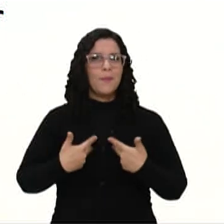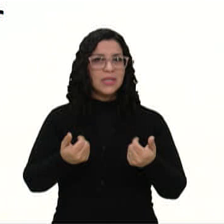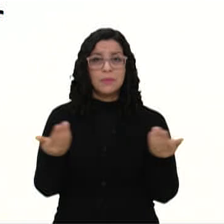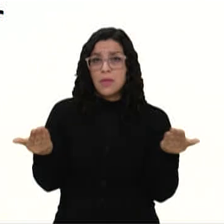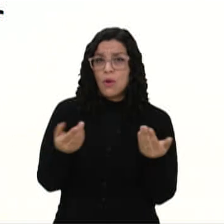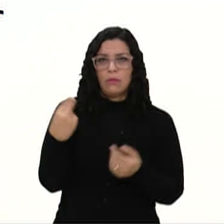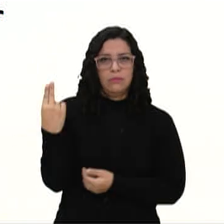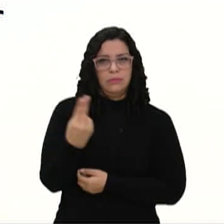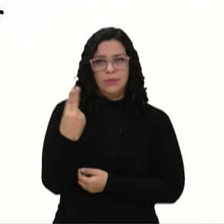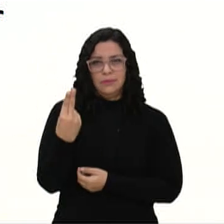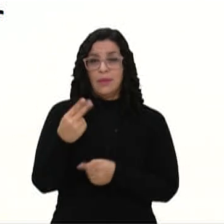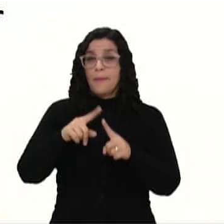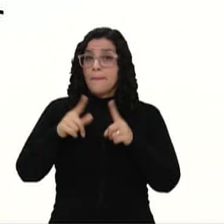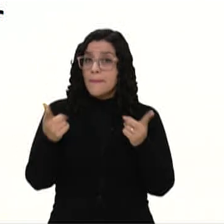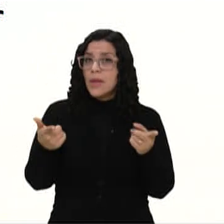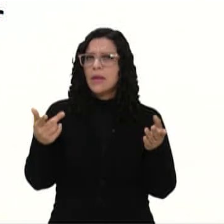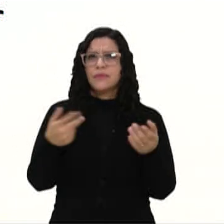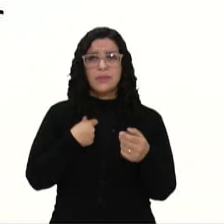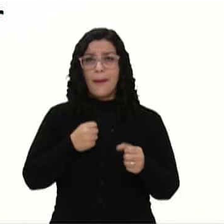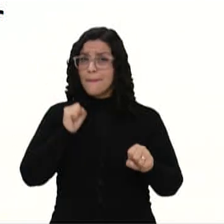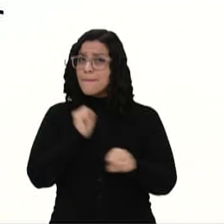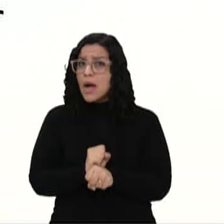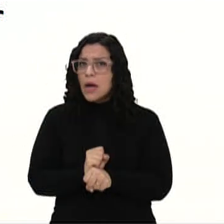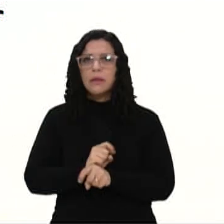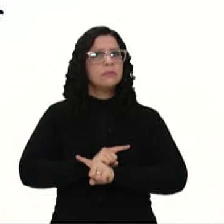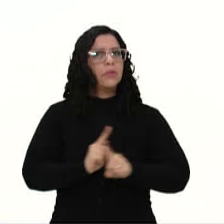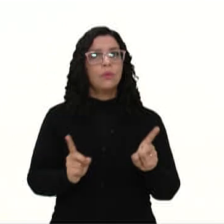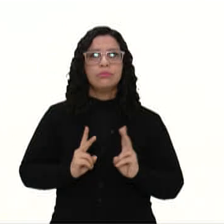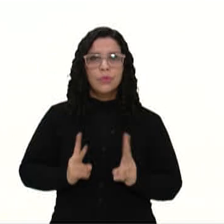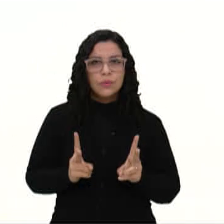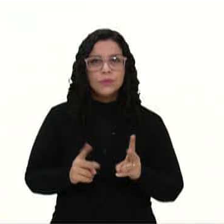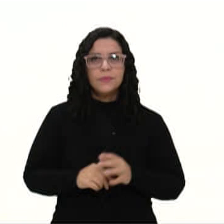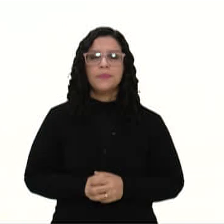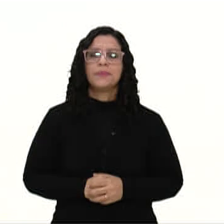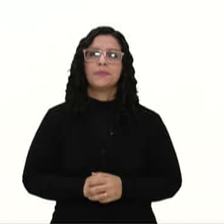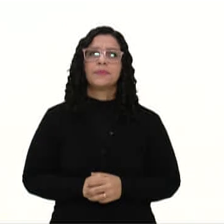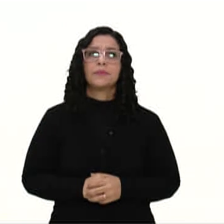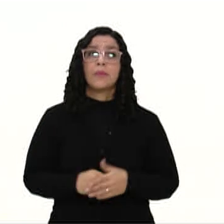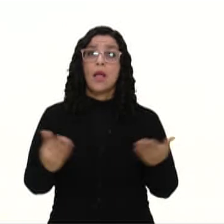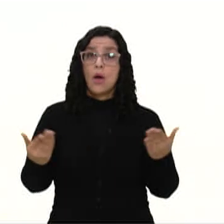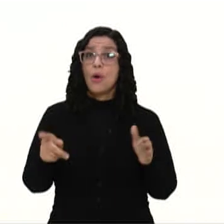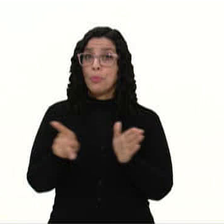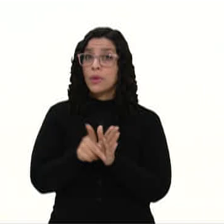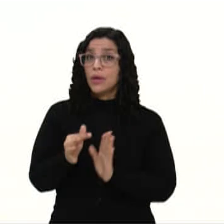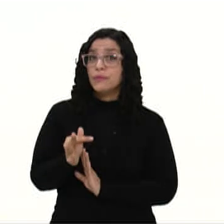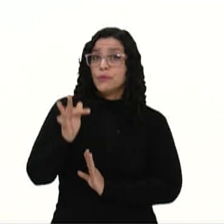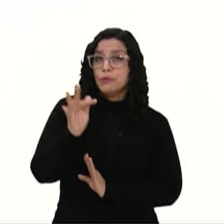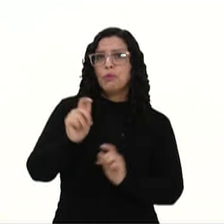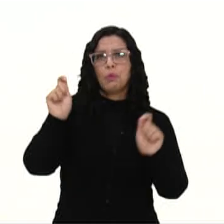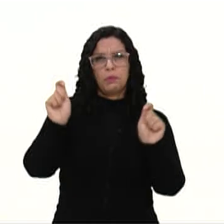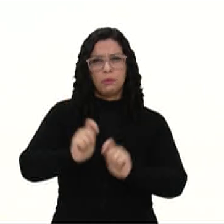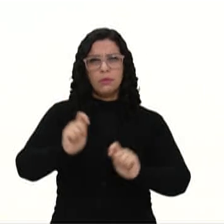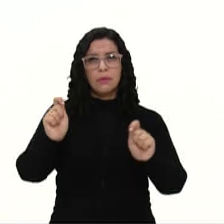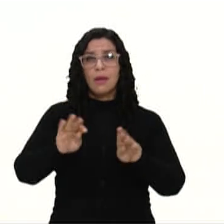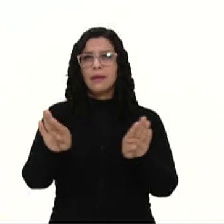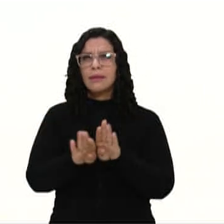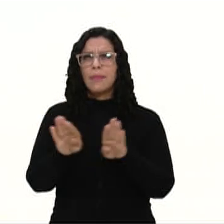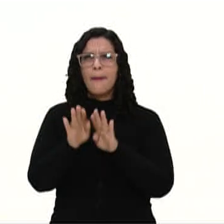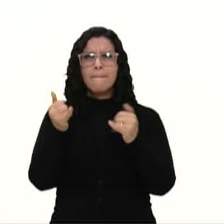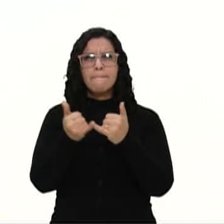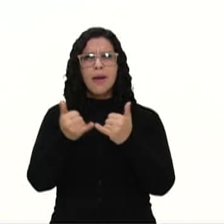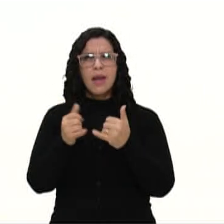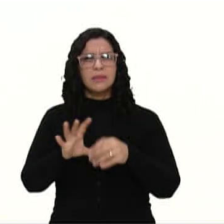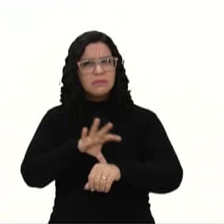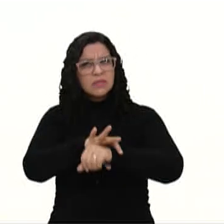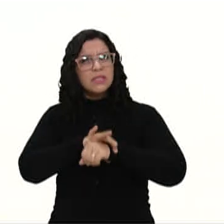reconhecer agora, mas não as cortes por isso. Elas permitirão ao futuro brindar-te